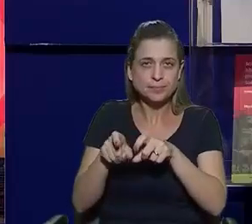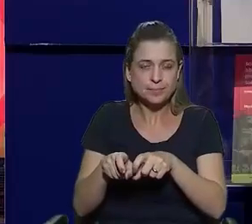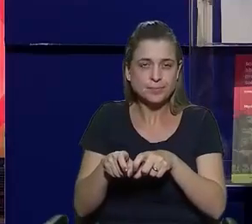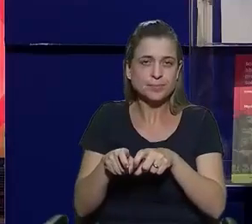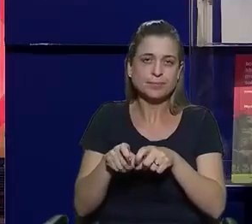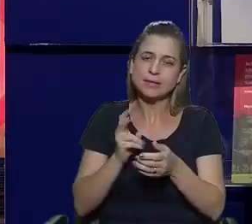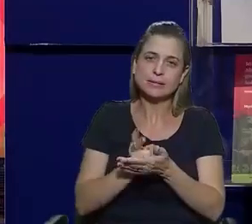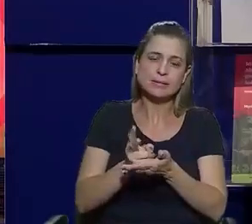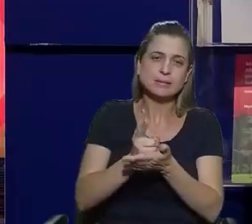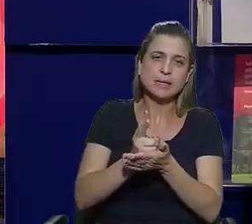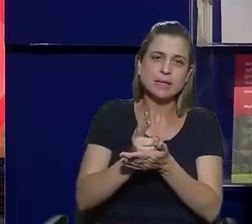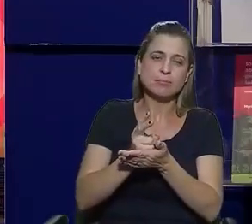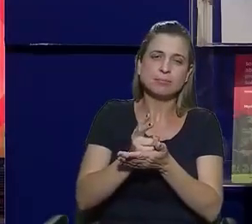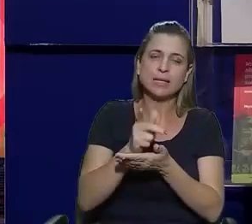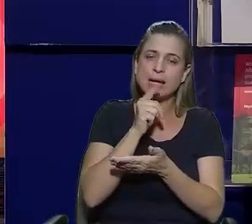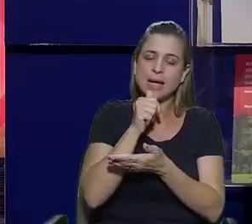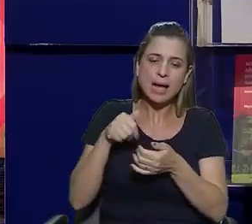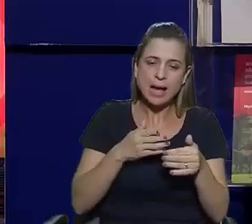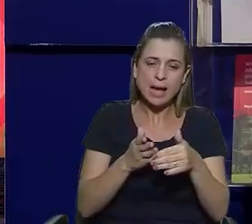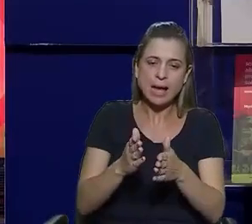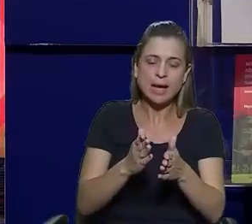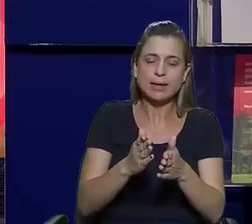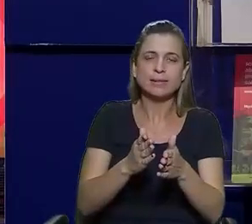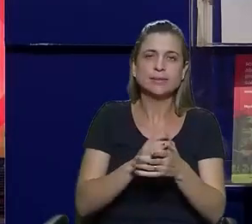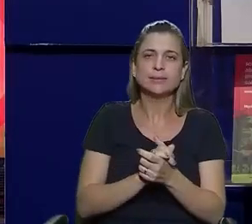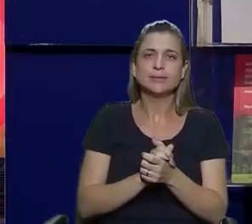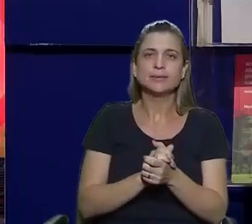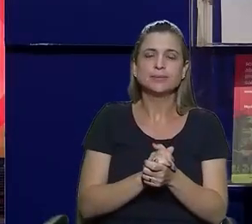esse mundo das águas também, dos lagos, dos açudes próximos.